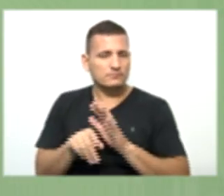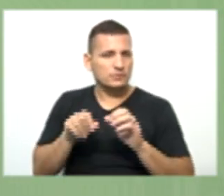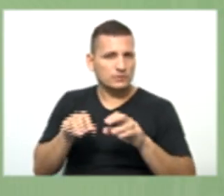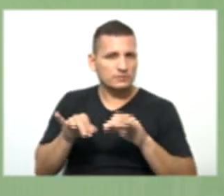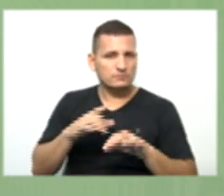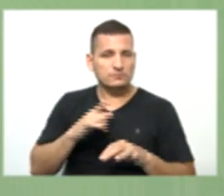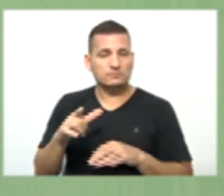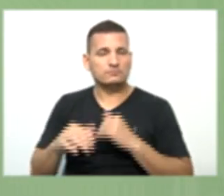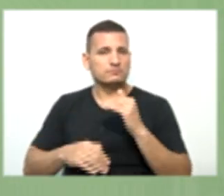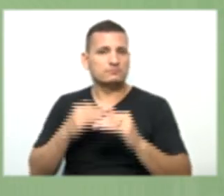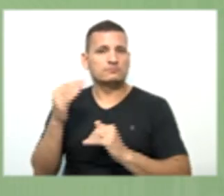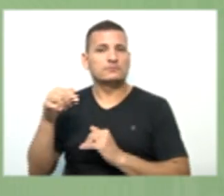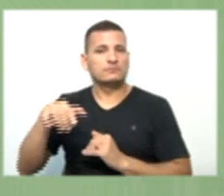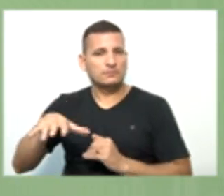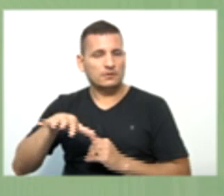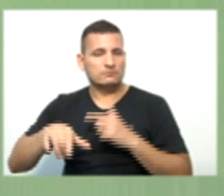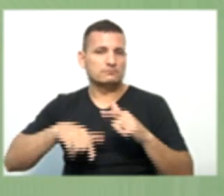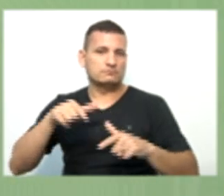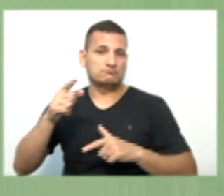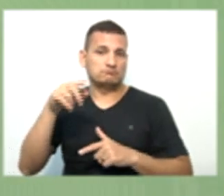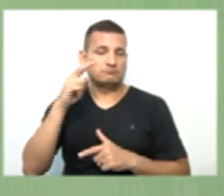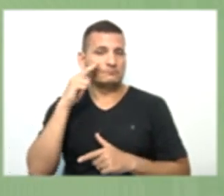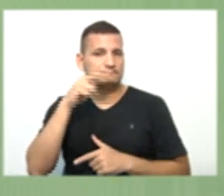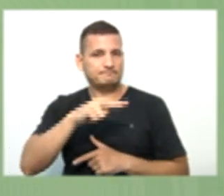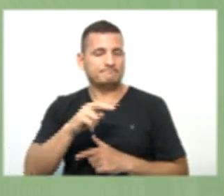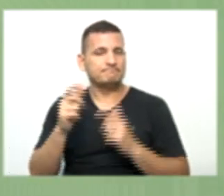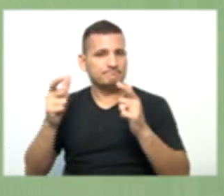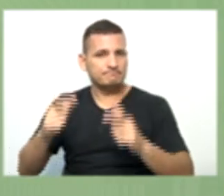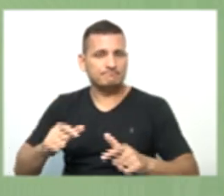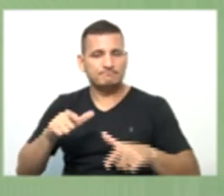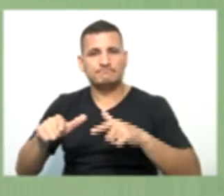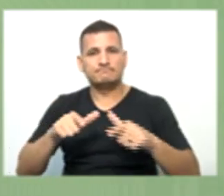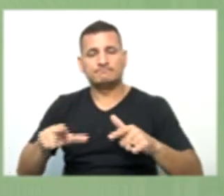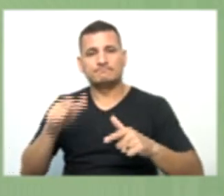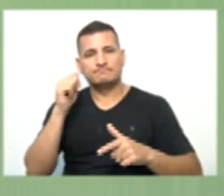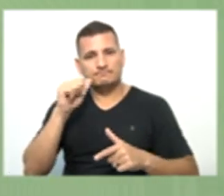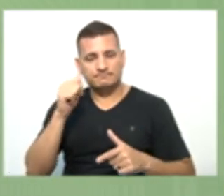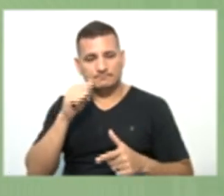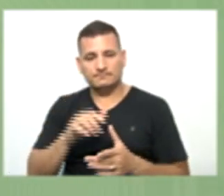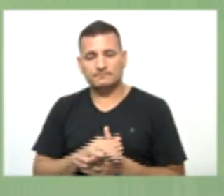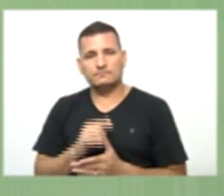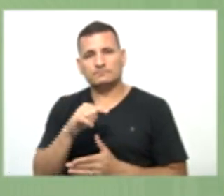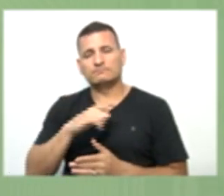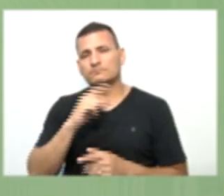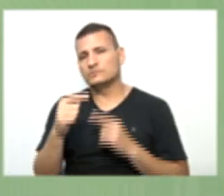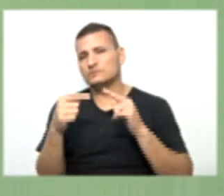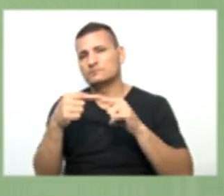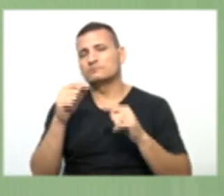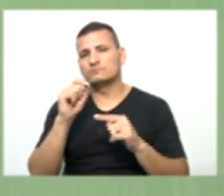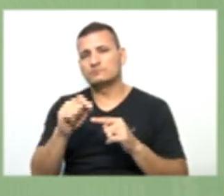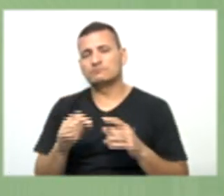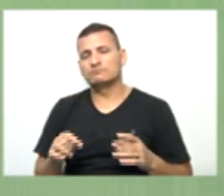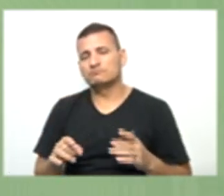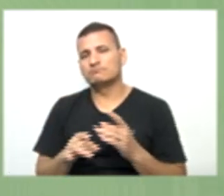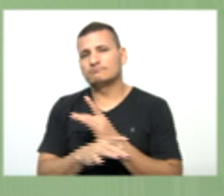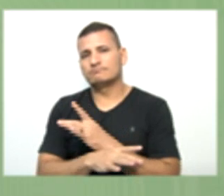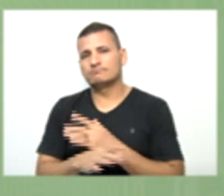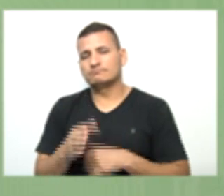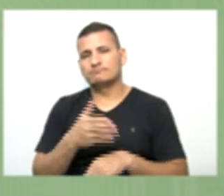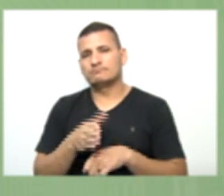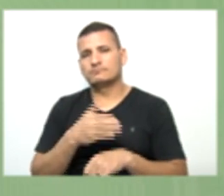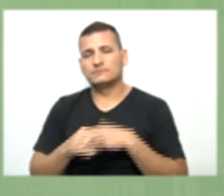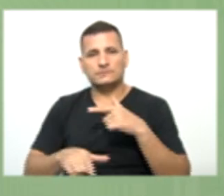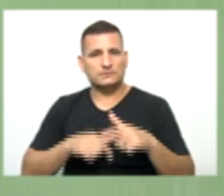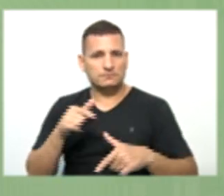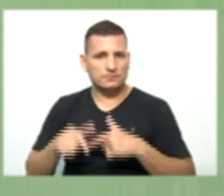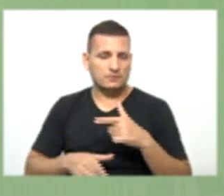no ambiente de trabalho, que foi o que você viu aí, um local de trabalho, que visa a preparação para o trabalho produtivo